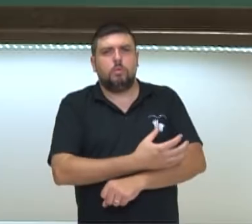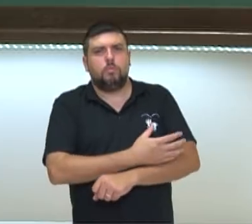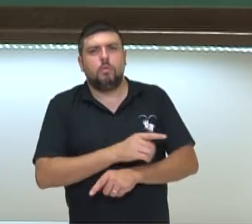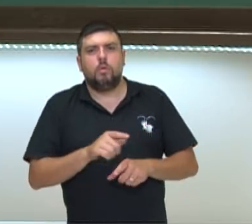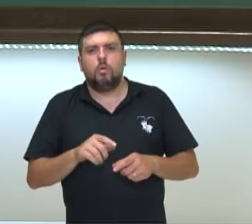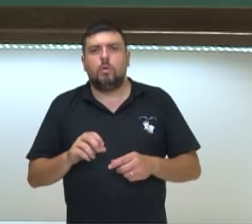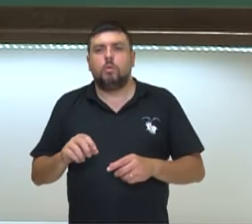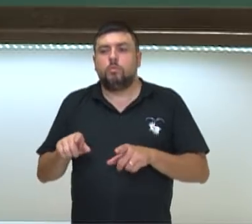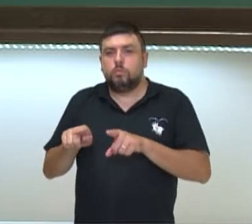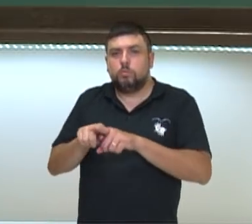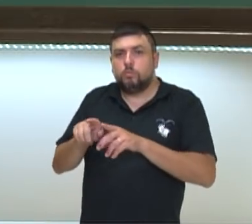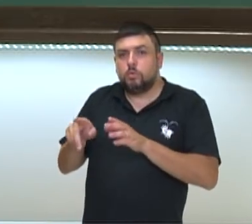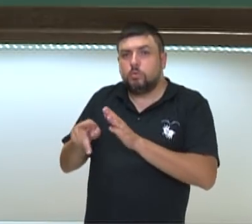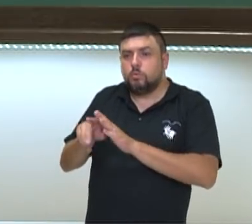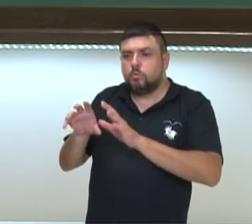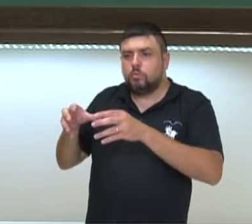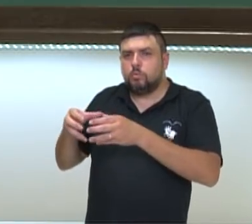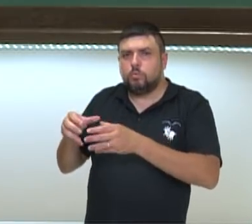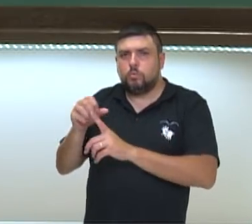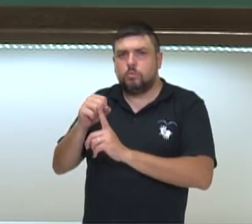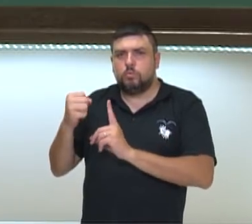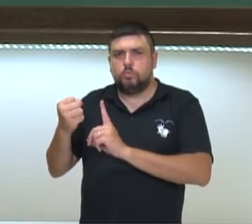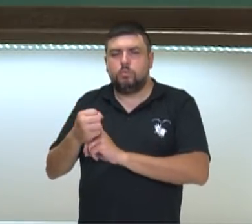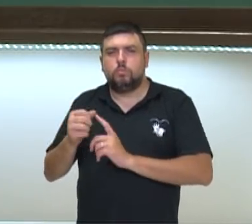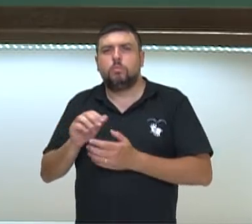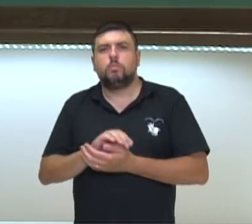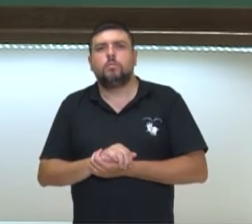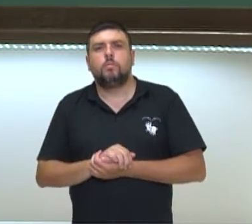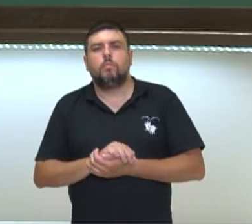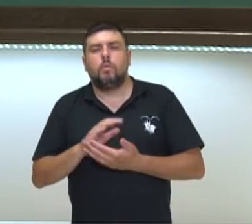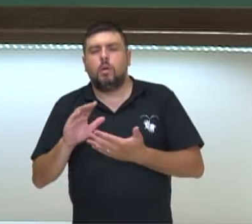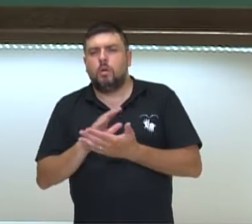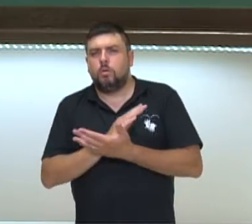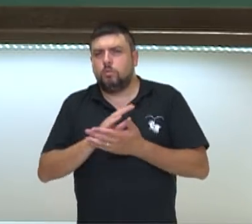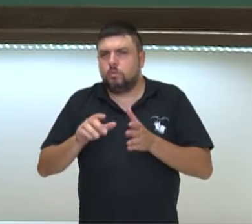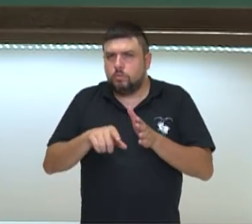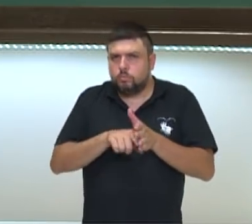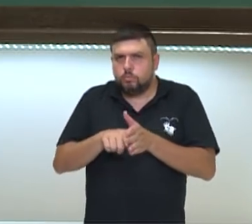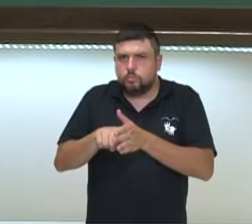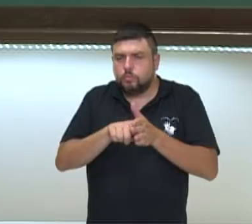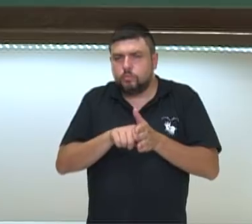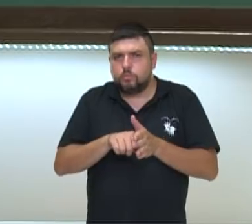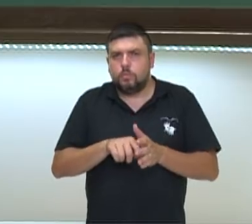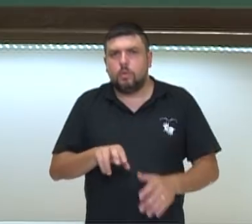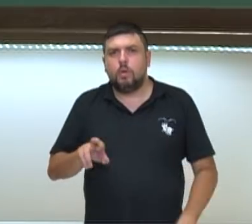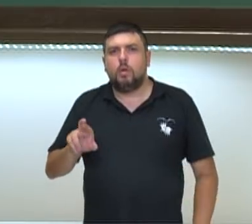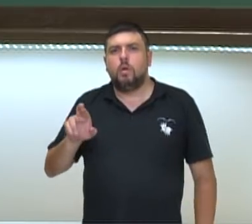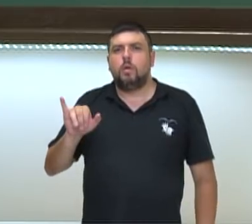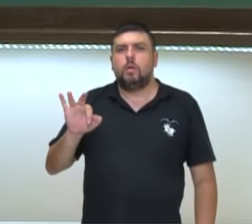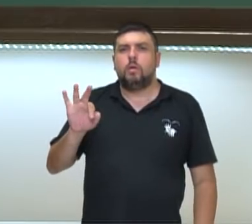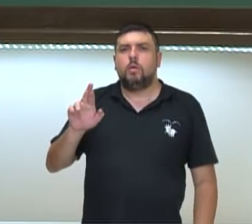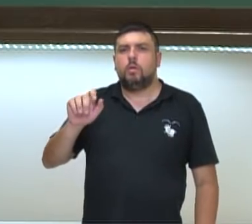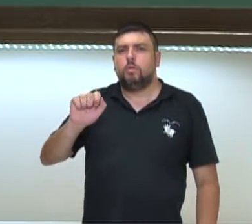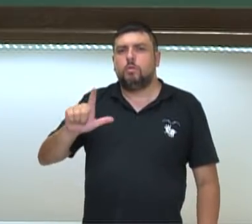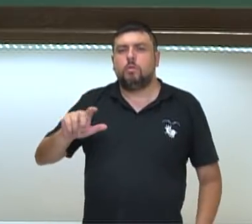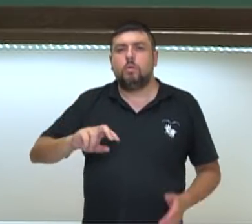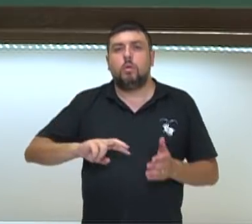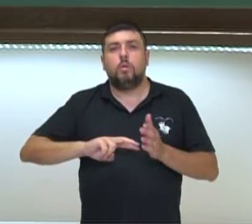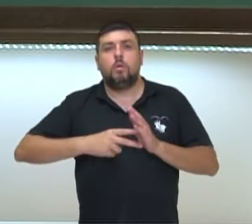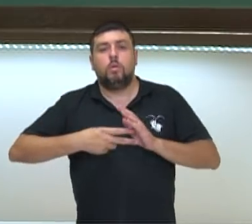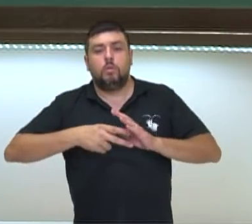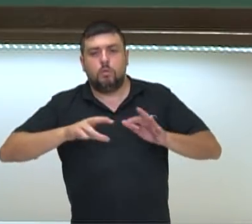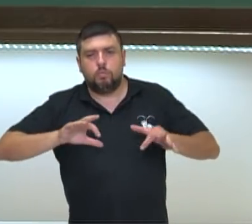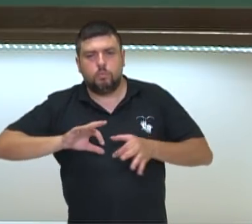Alguns pesquisadores da cultura, chamados de antropólogos, eles dizem que o ritual mantém a coesão social. As pessoas